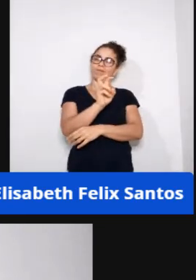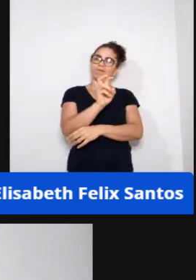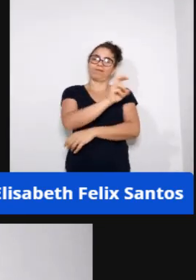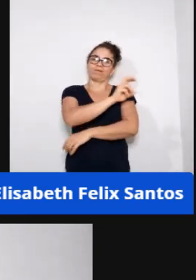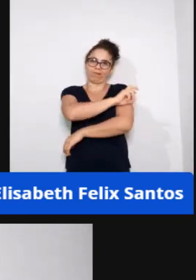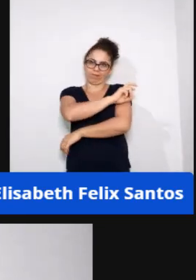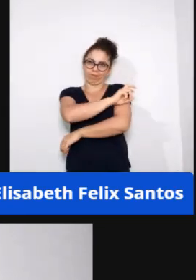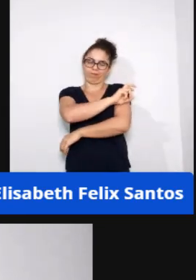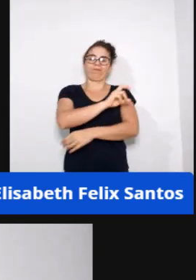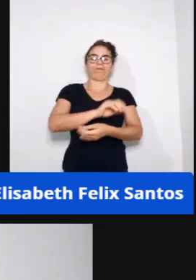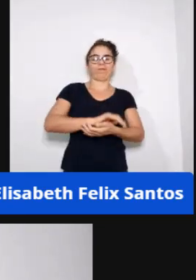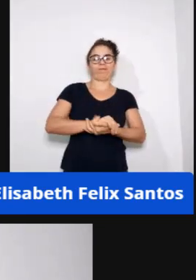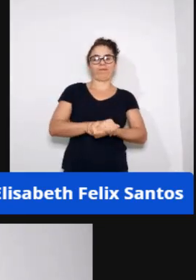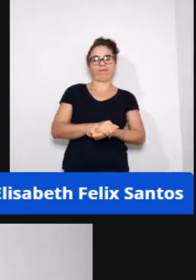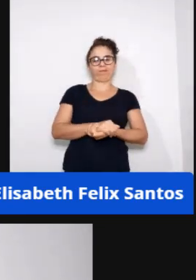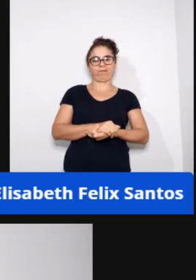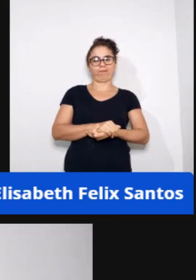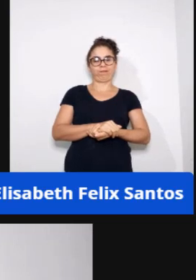Muito bem.